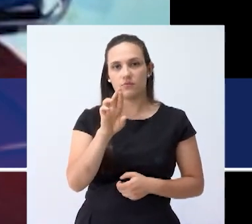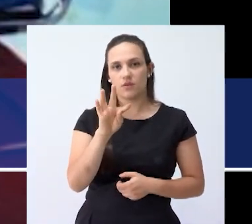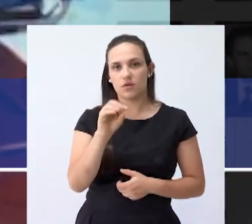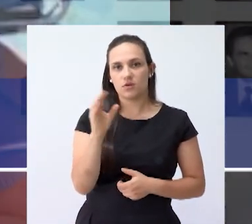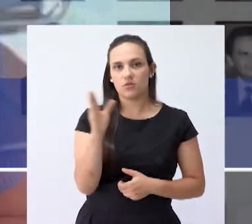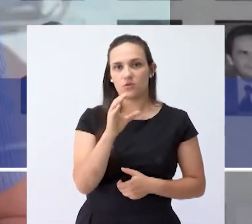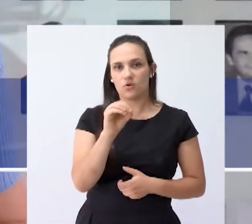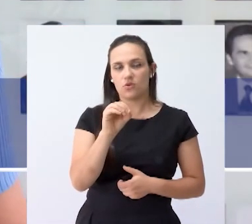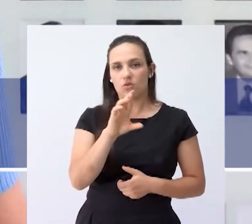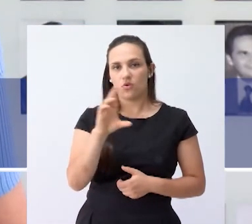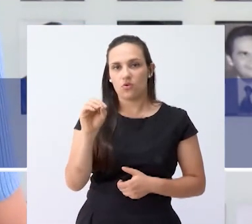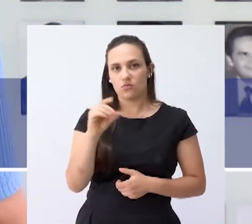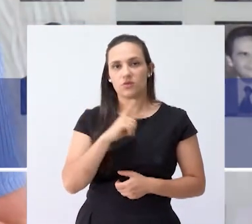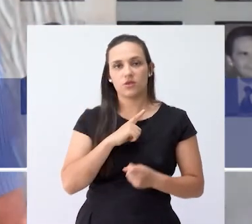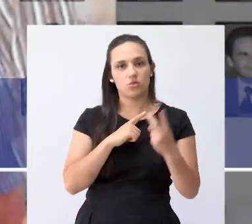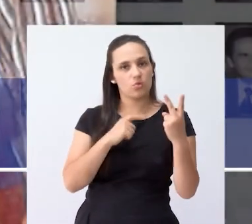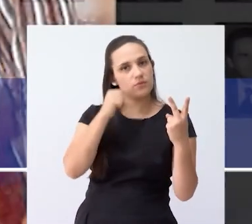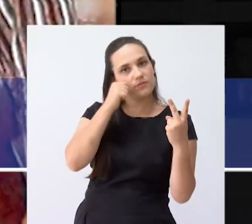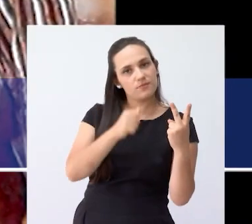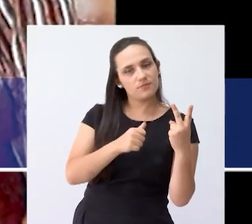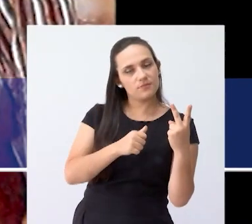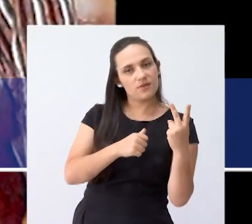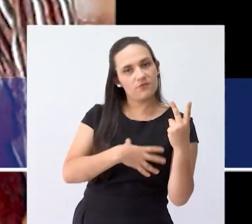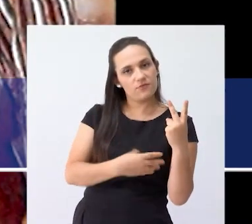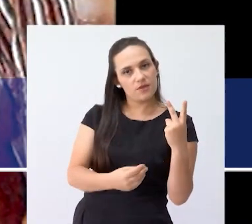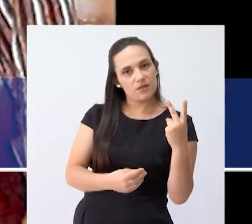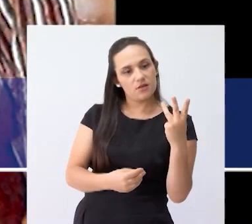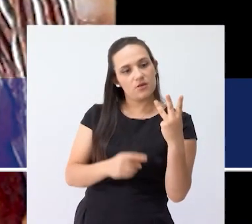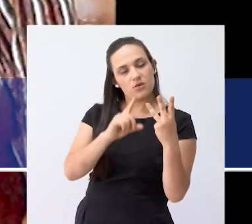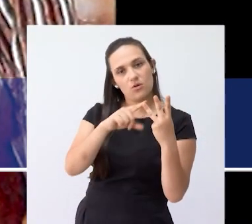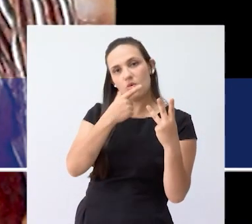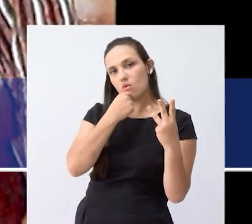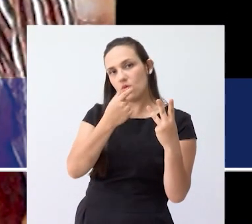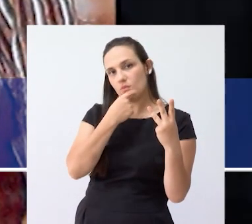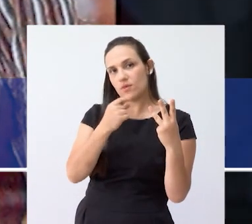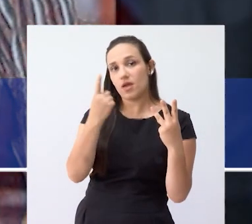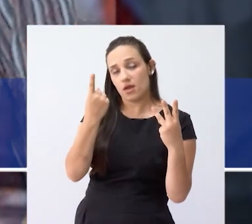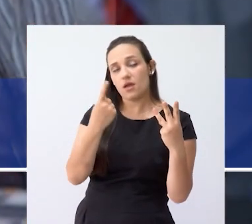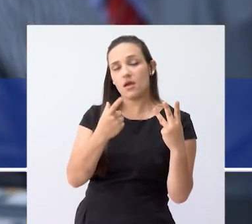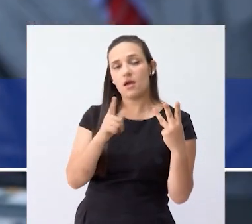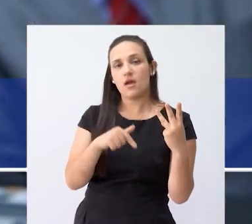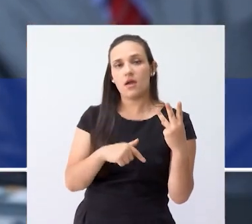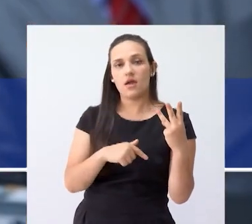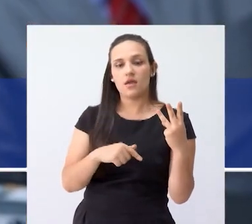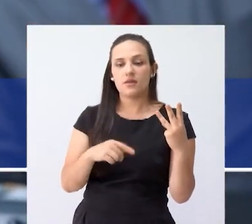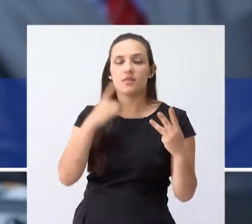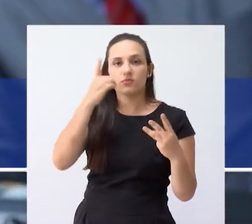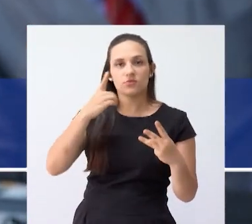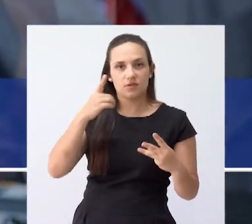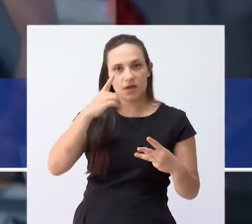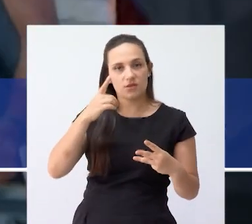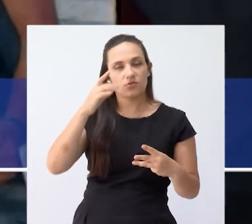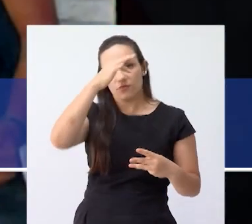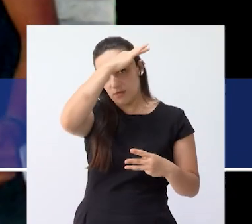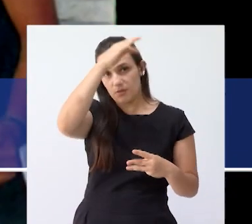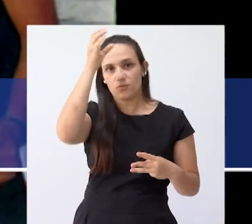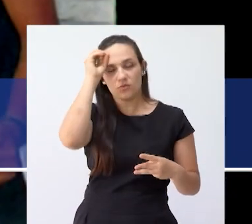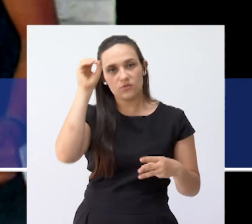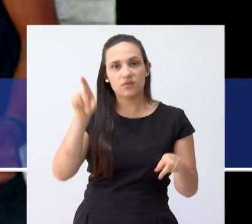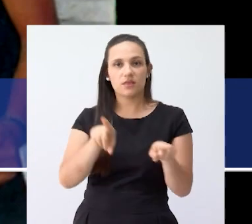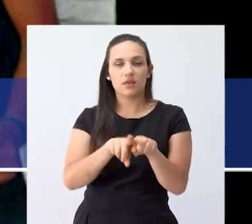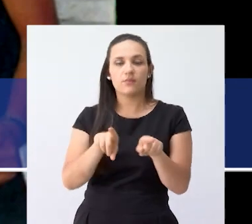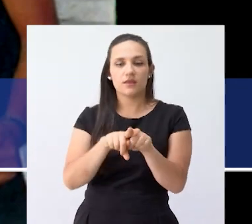1979. Roberto Orro deixou 2 filhas e um filho, o deputado estadual Felipe Orro,